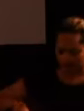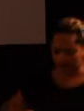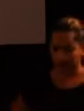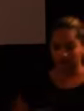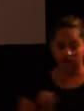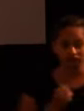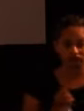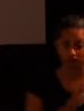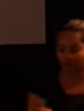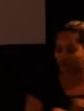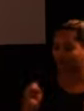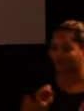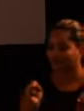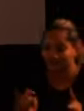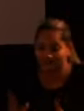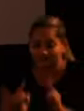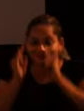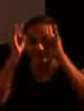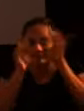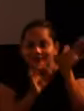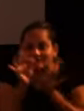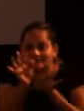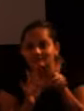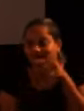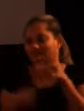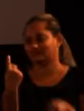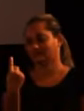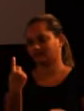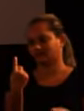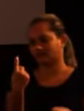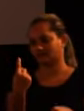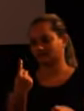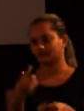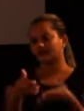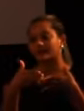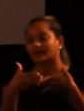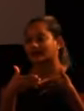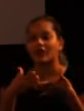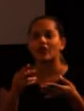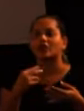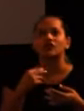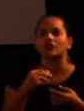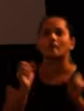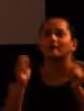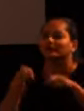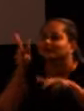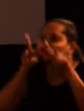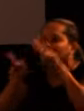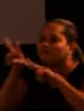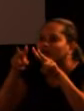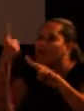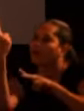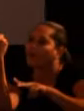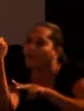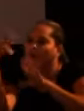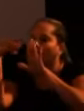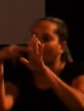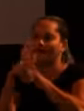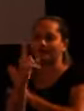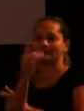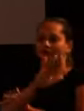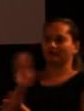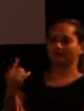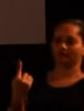aquele empreendimento, porque ele não consegue atender esses outros elementos. Então não dá para a gente olhar isoladamente um parâmetro. Aqui a